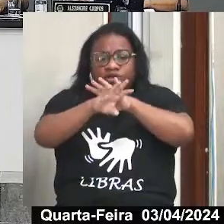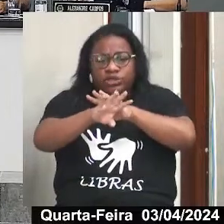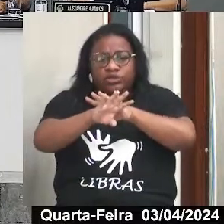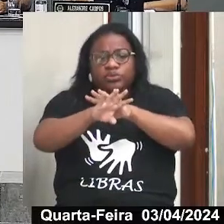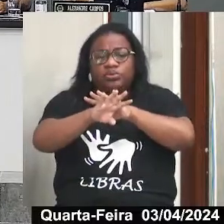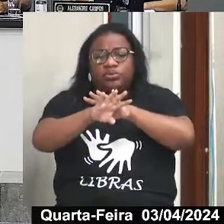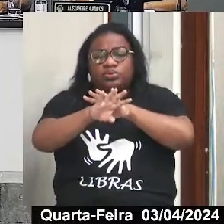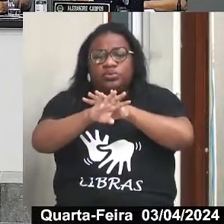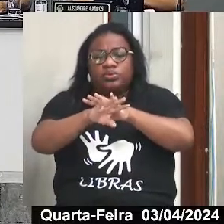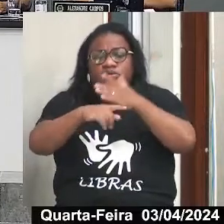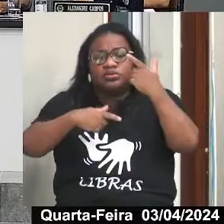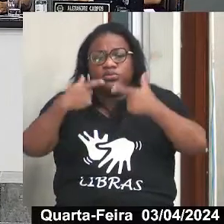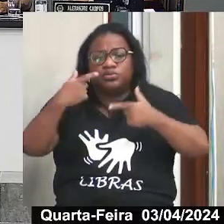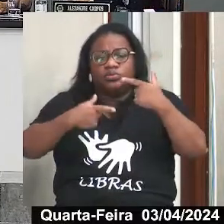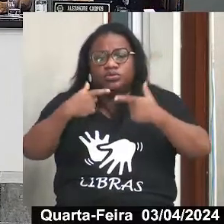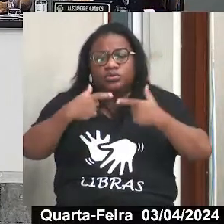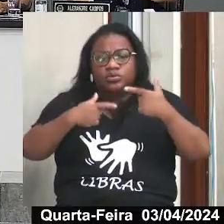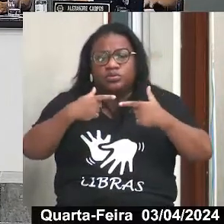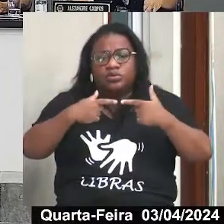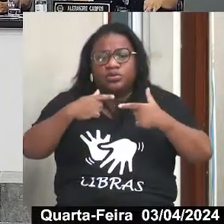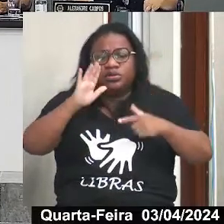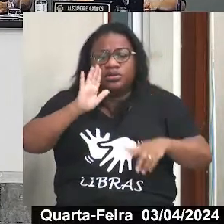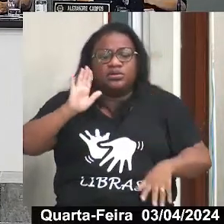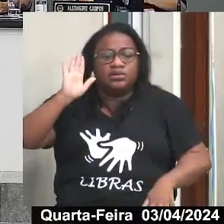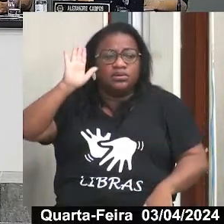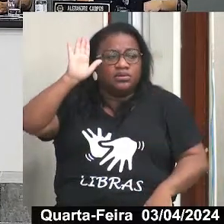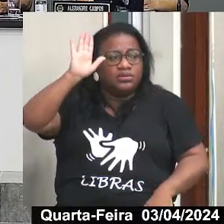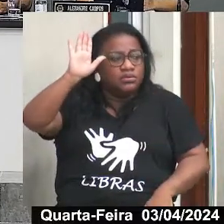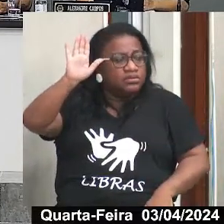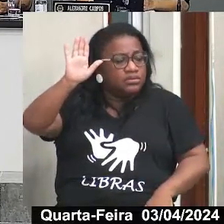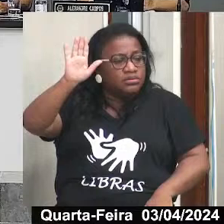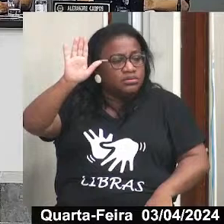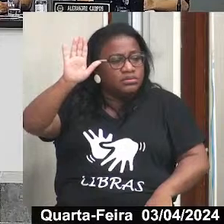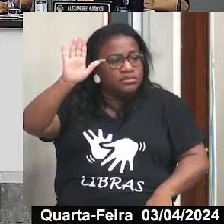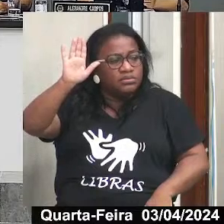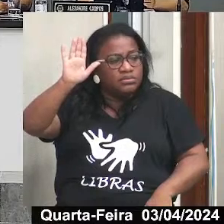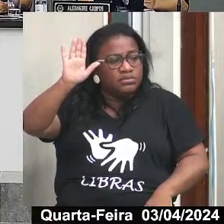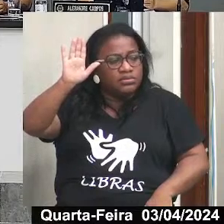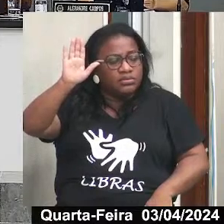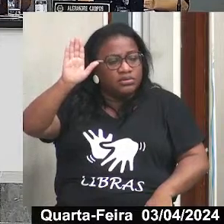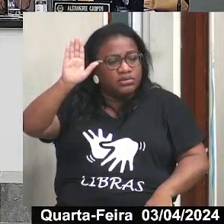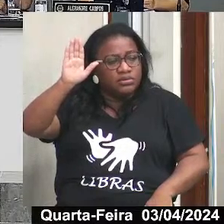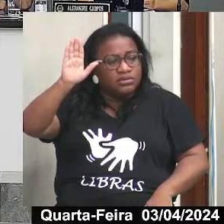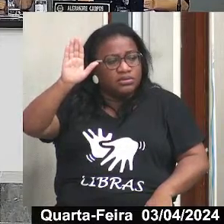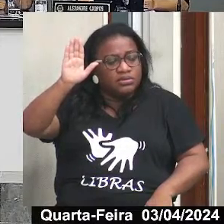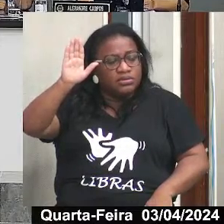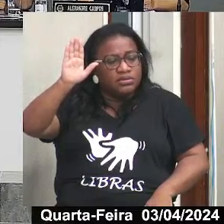As indicações estão em discussão. Questão de ordem. Com a palavra o autor.